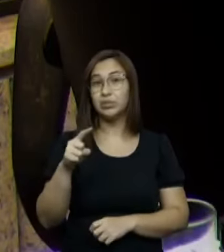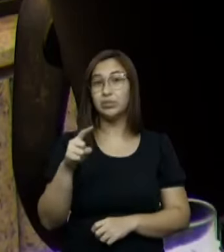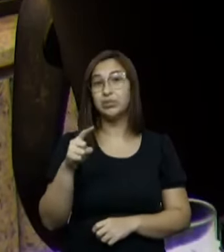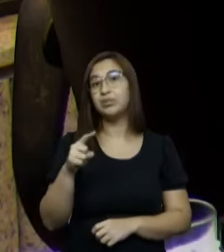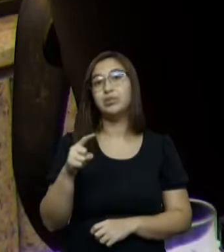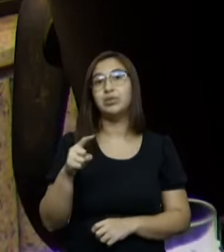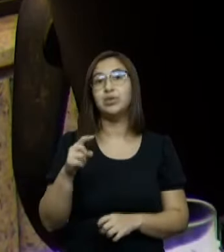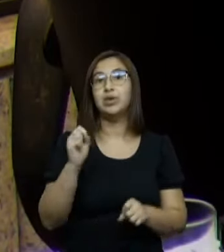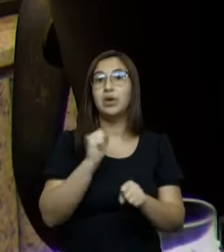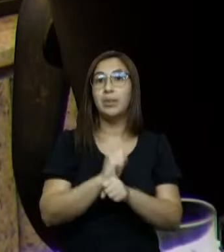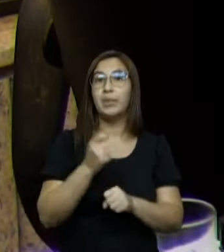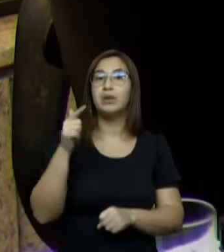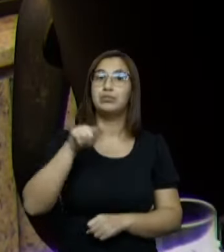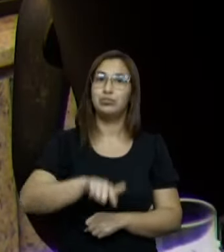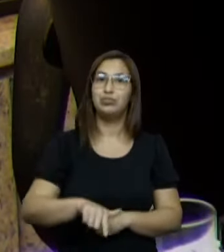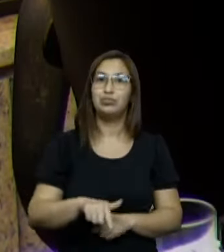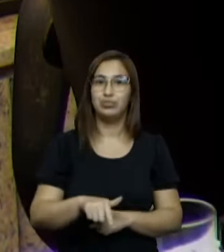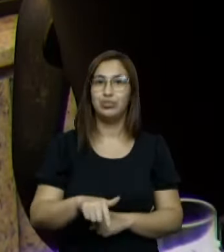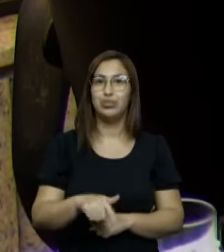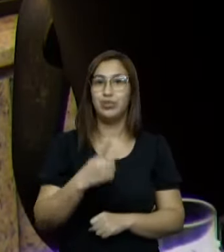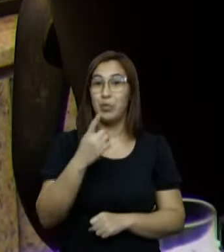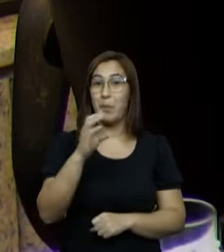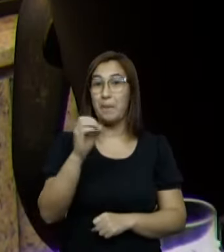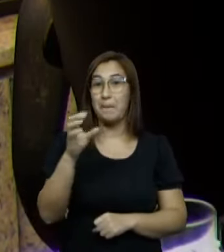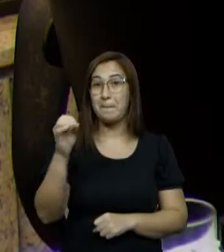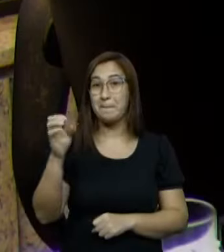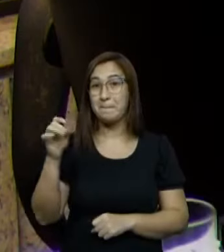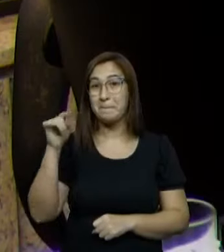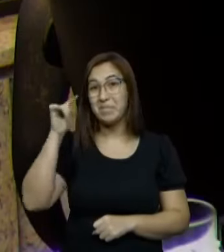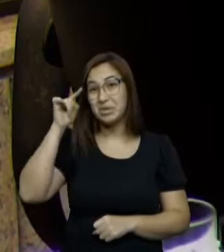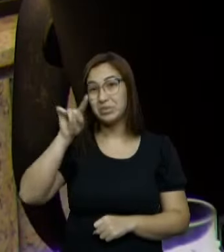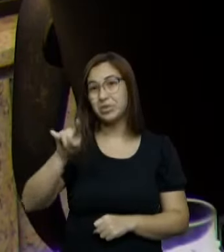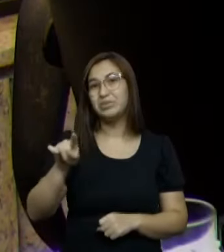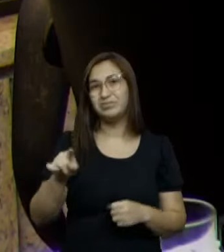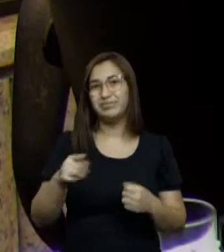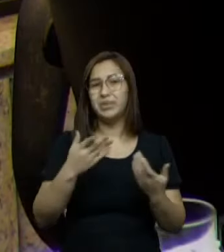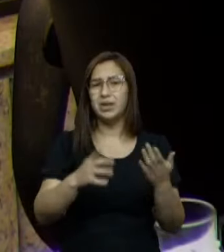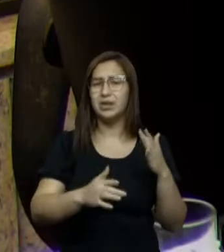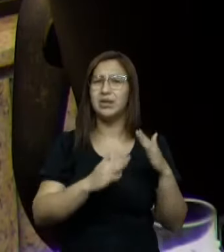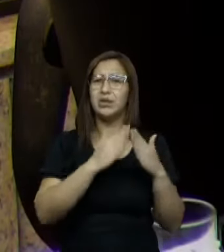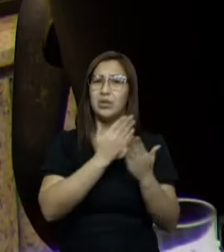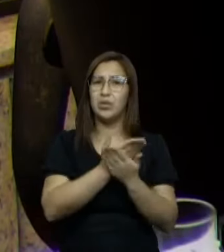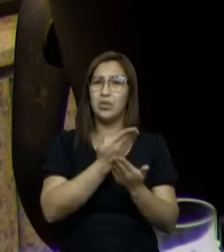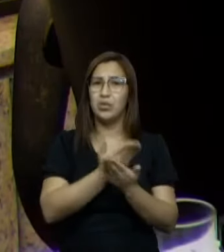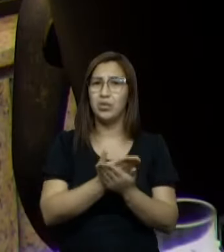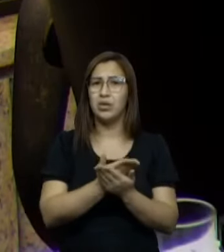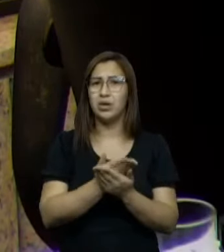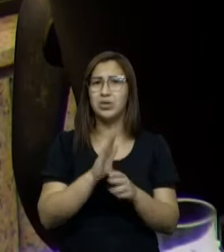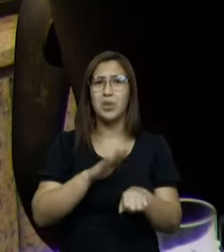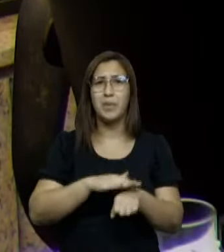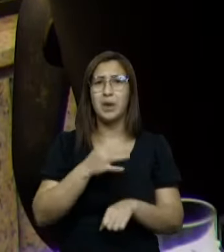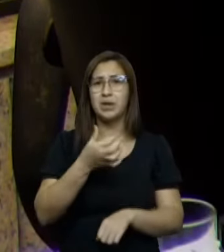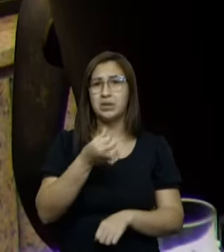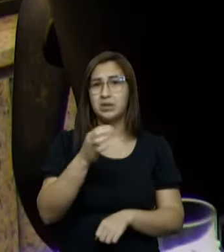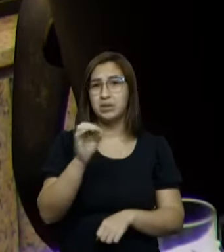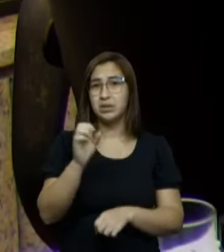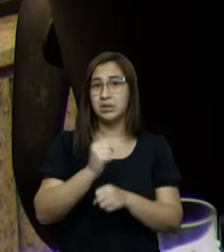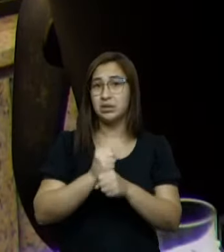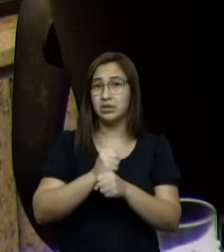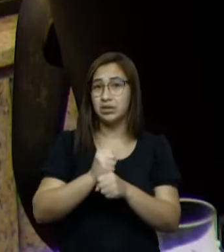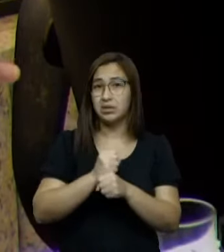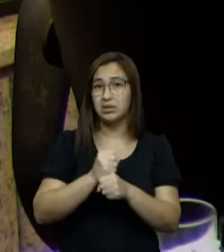paralisadas novamente. Um dos colégios mais tradicionais de Florianópolis, colégio que tem mais de 60 anos, está lá